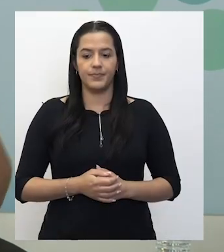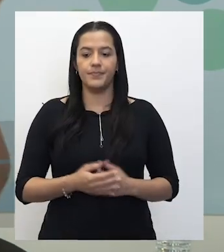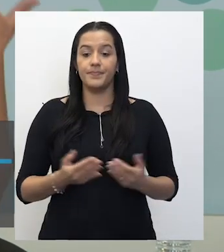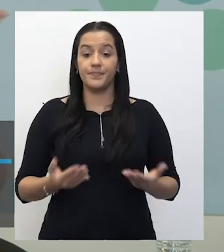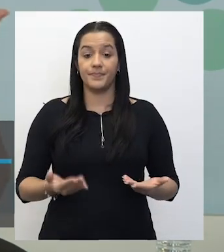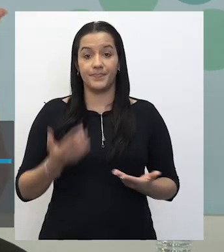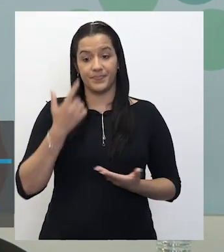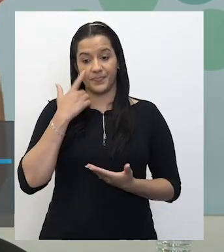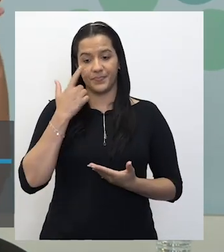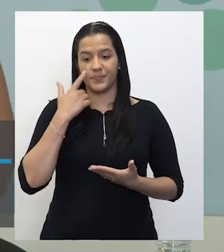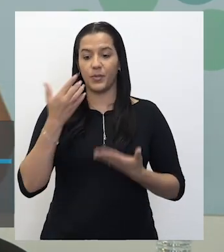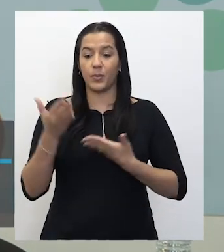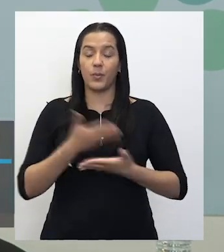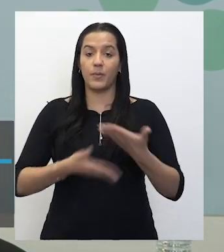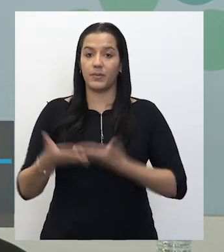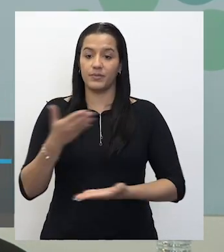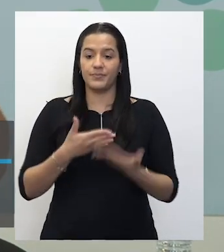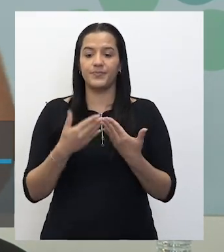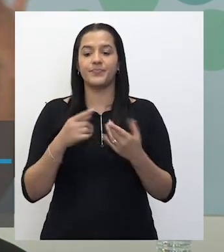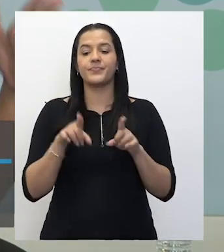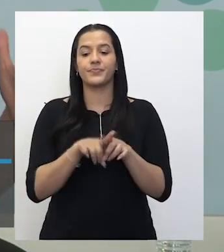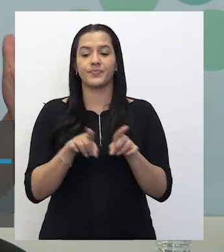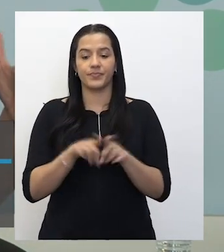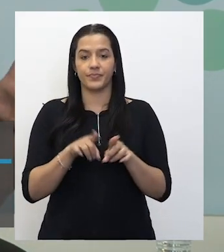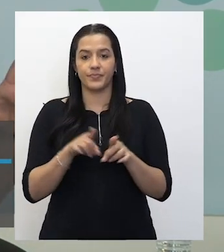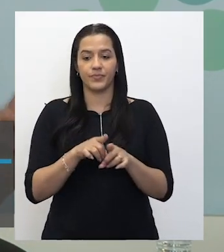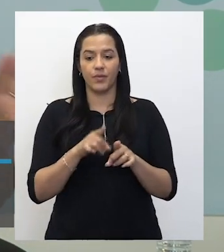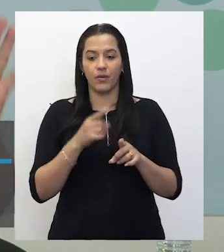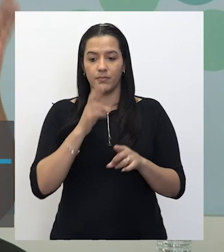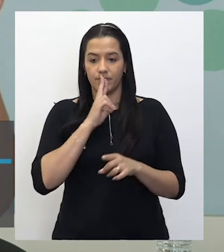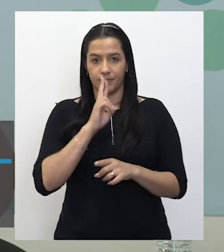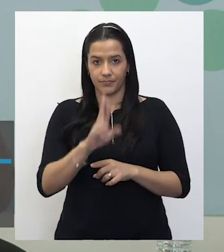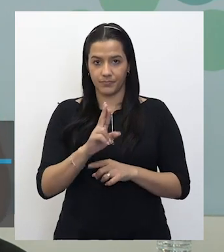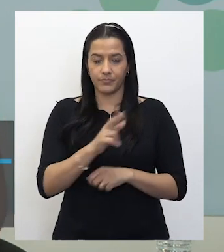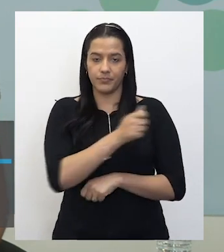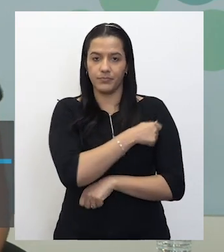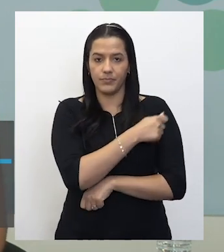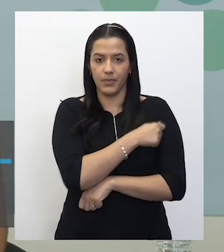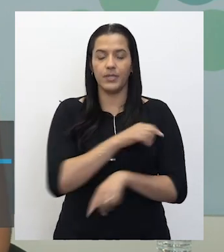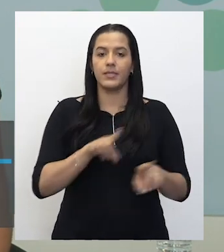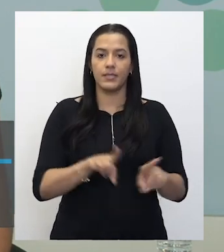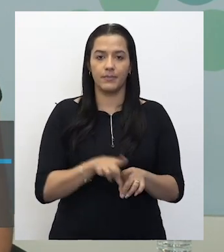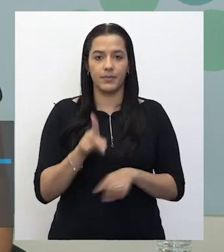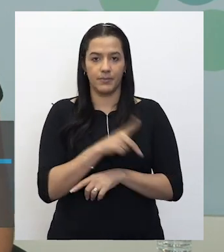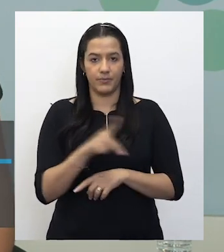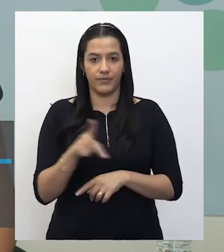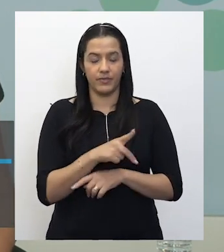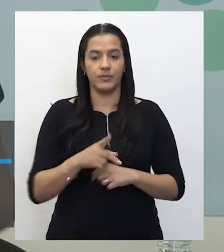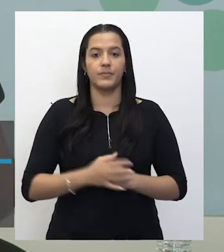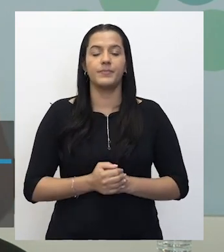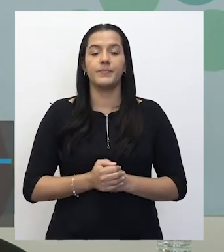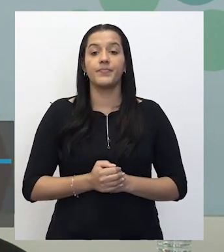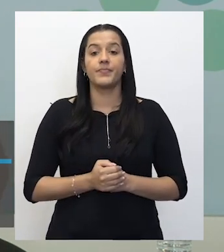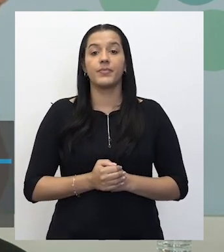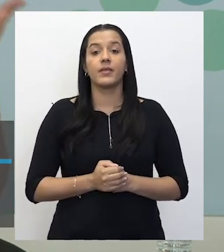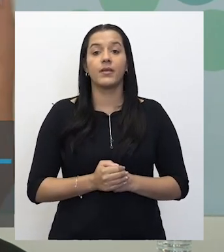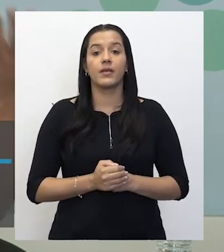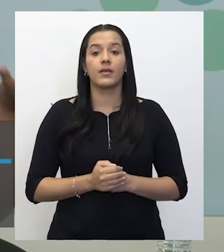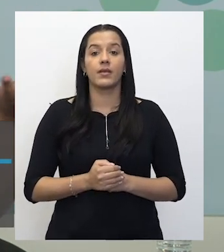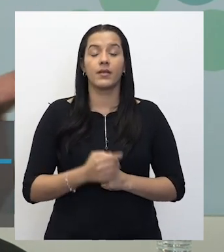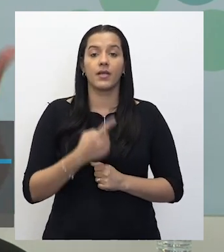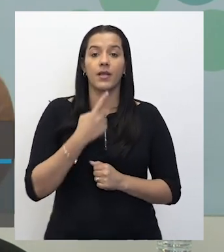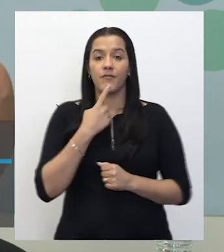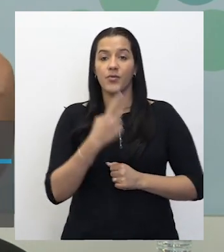Luanda, eu vou compartilhar uma resposta de um aluno e de uma professora, tá? Então, o William, ele fala que ele passou por um